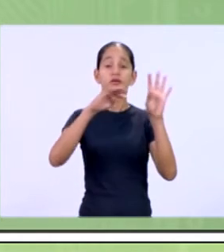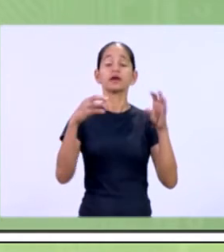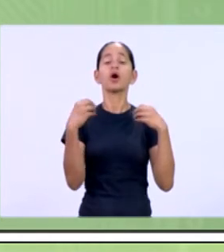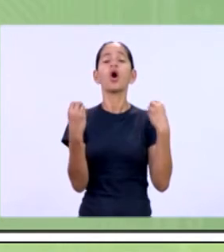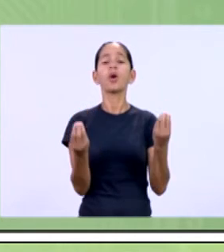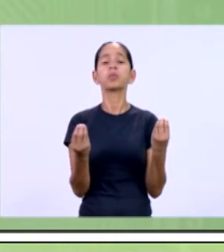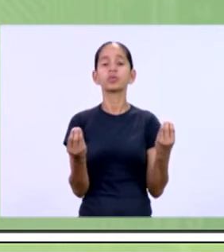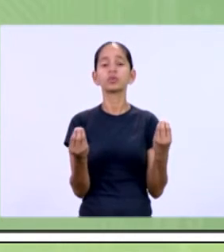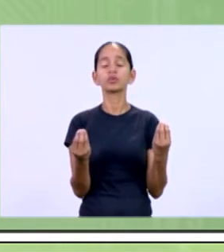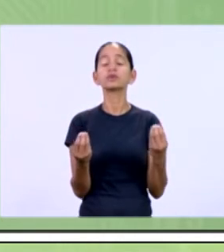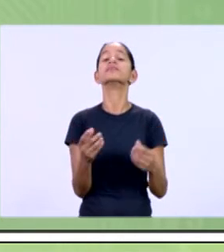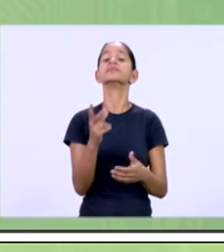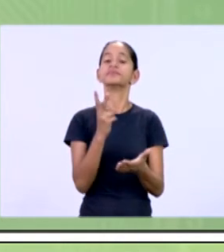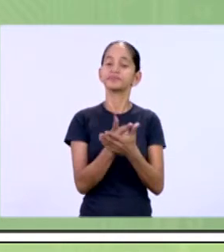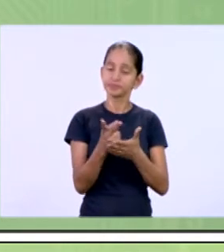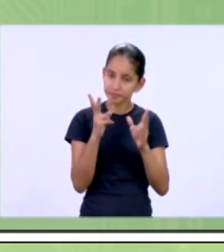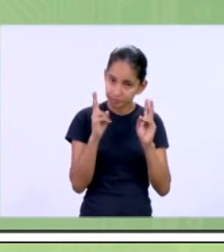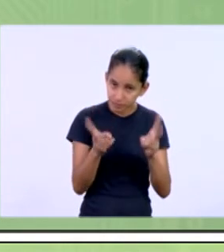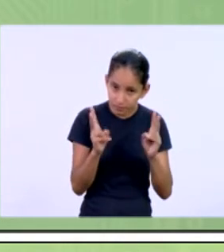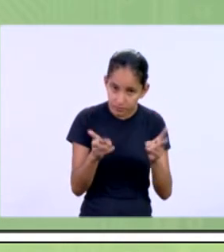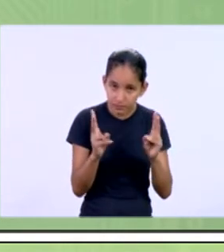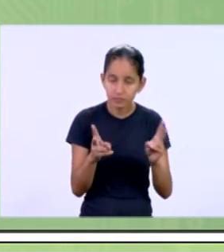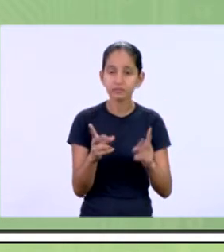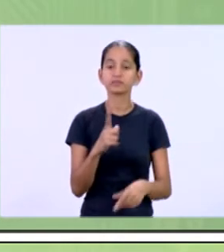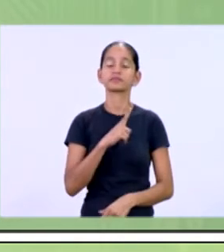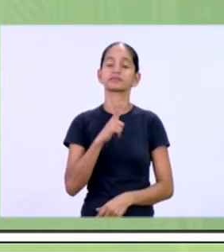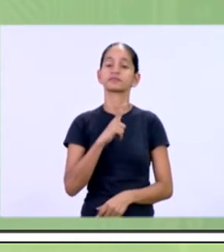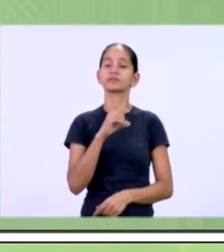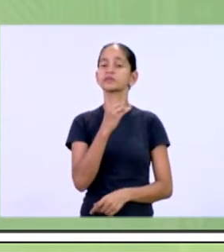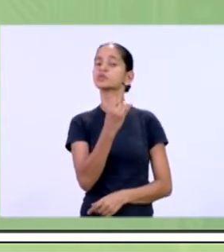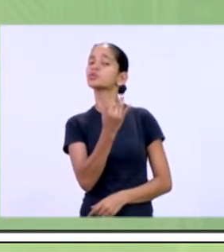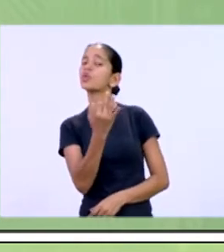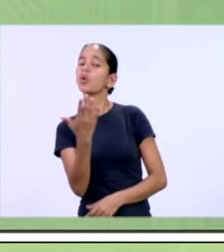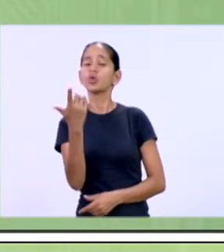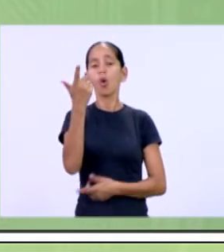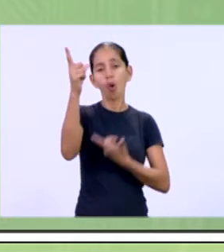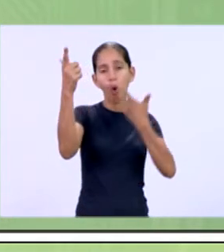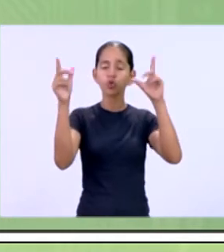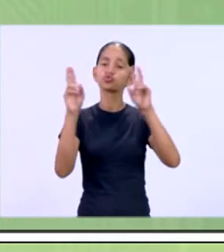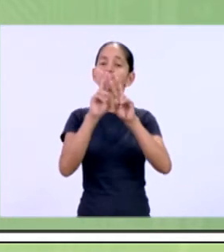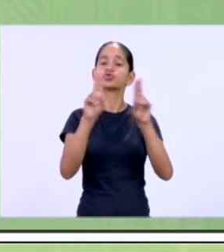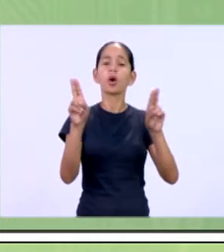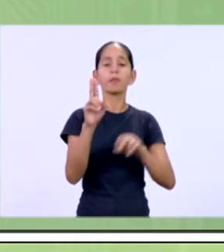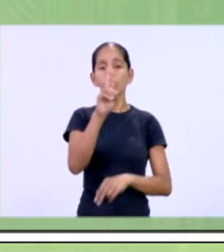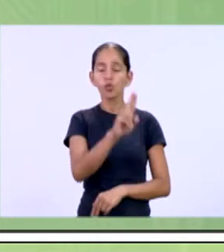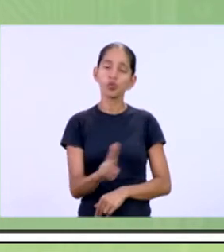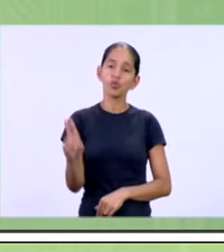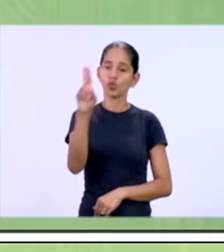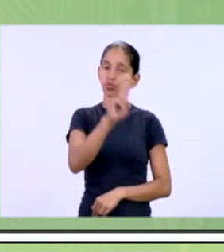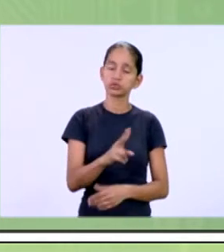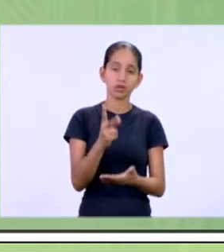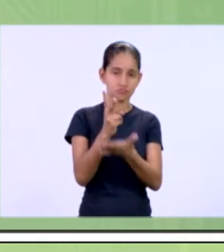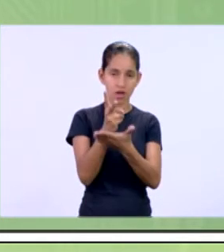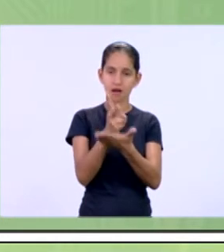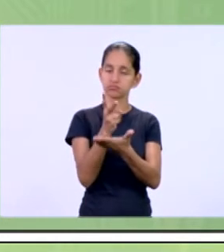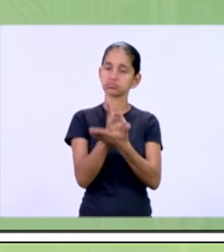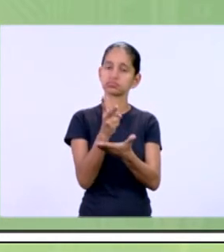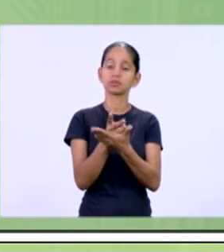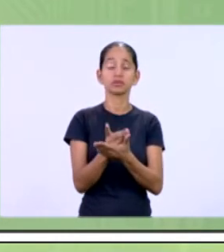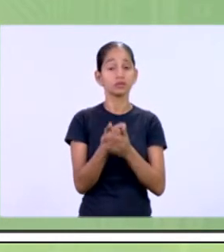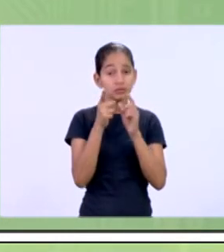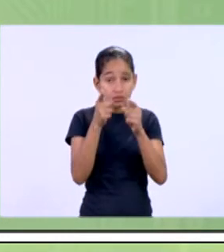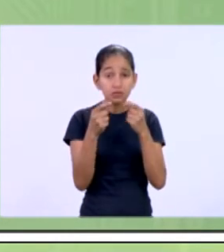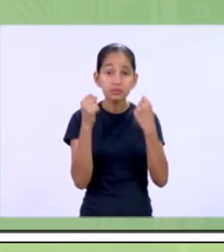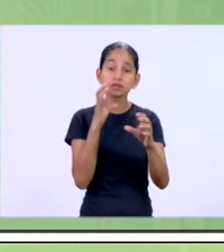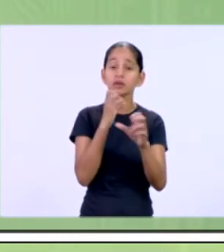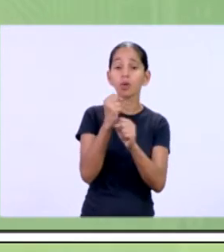Nós vamos considerar o 27,8%, existe 28,8%, existem outras denominações. A gente está trabalhando numa fixa aqui, isso você tem que ver com o seu